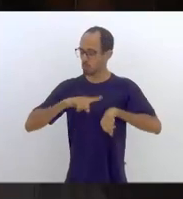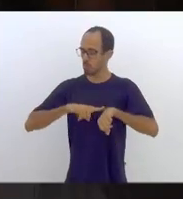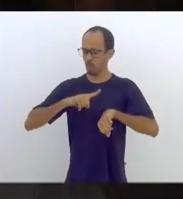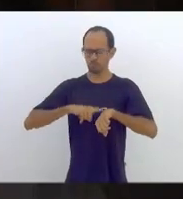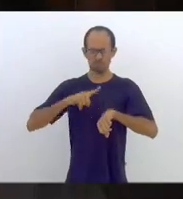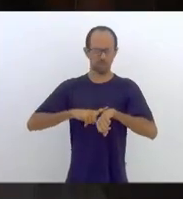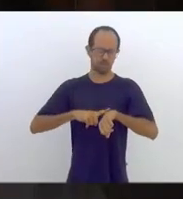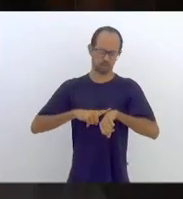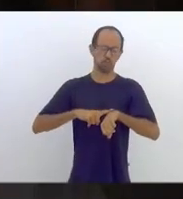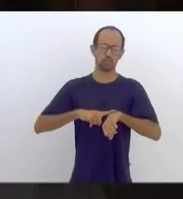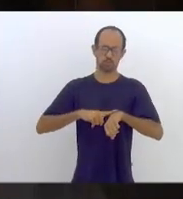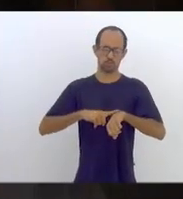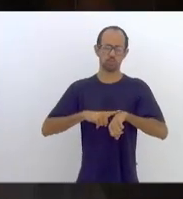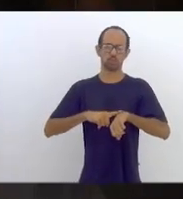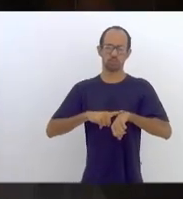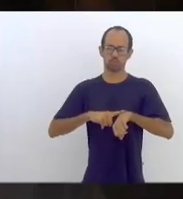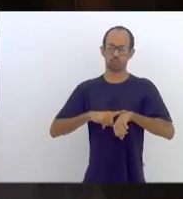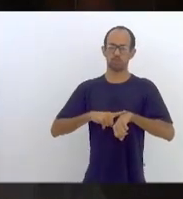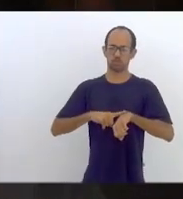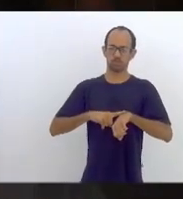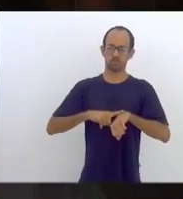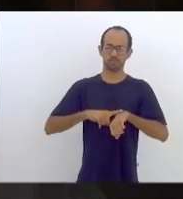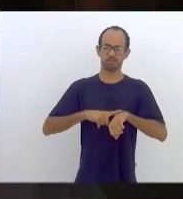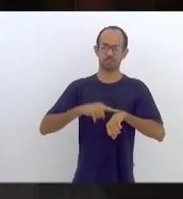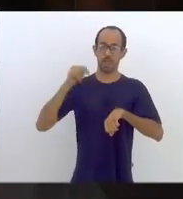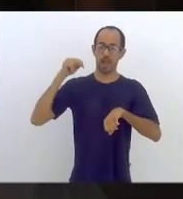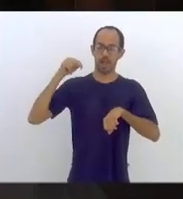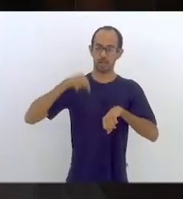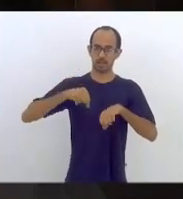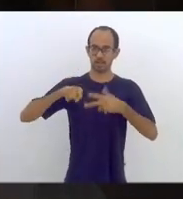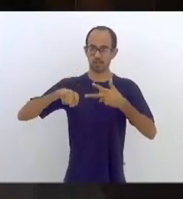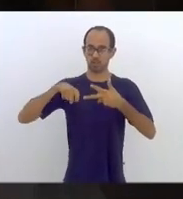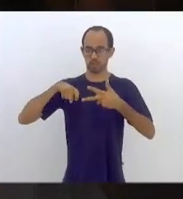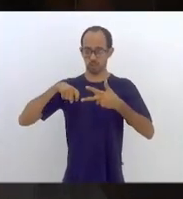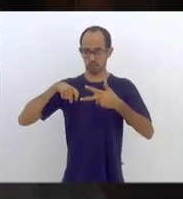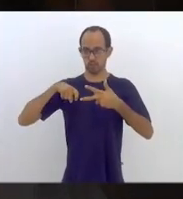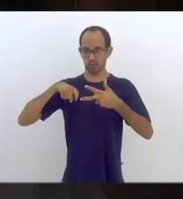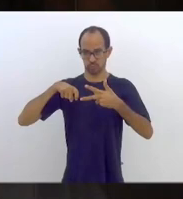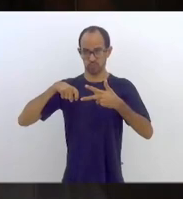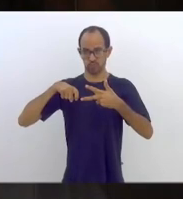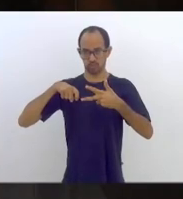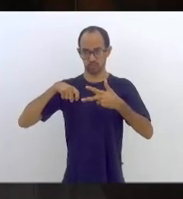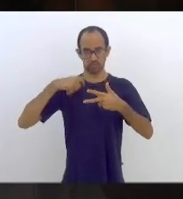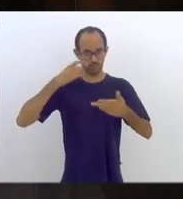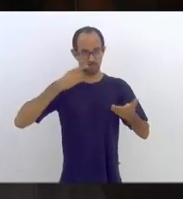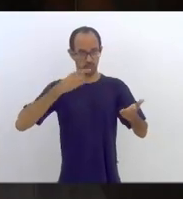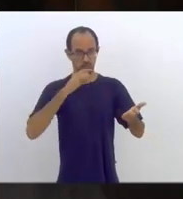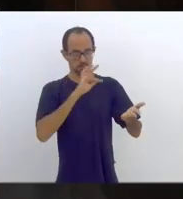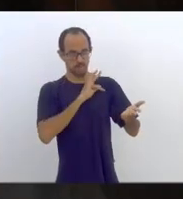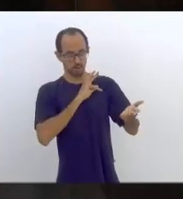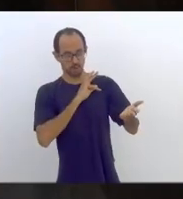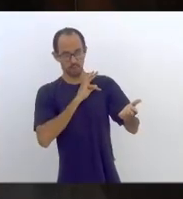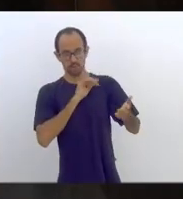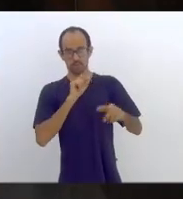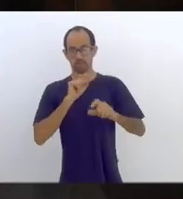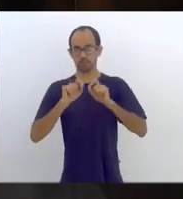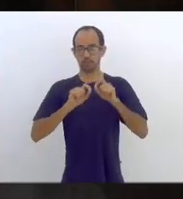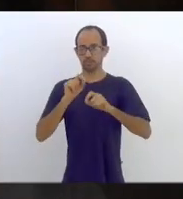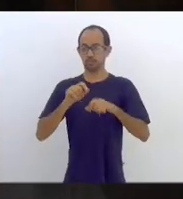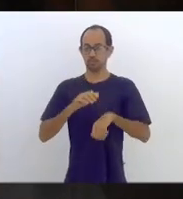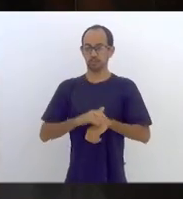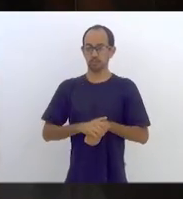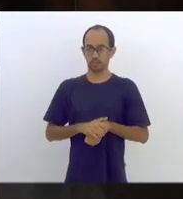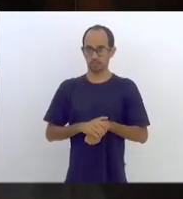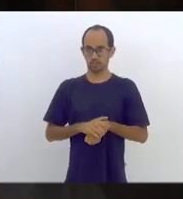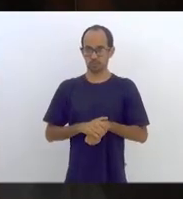podíamos ter aqui no executivo deputada delegada Marta Rocha ele deu